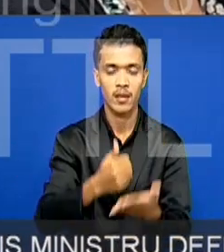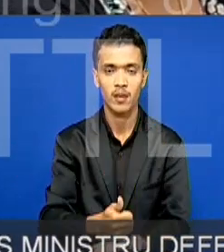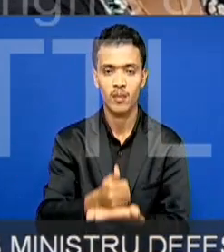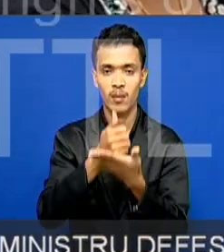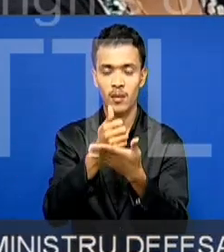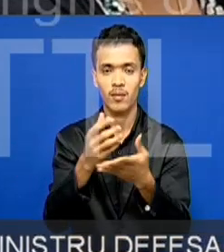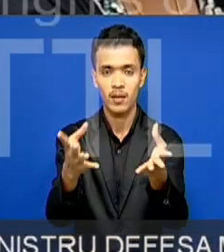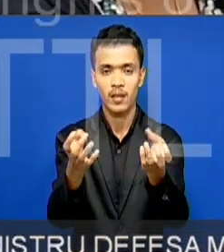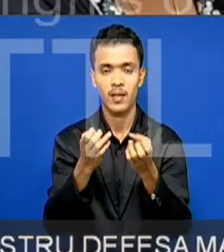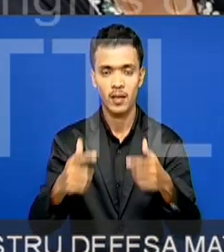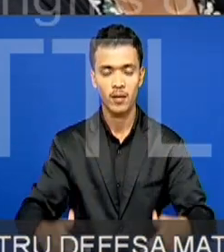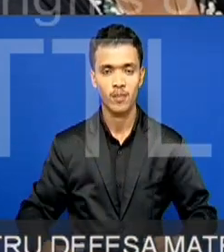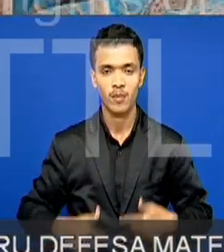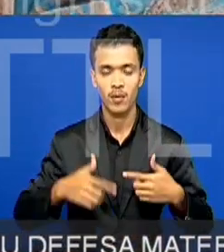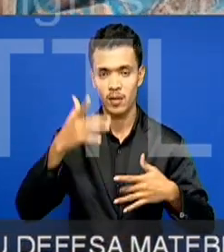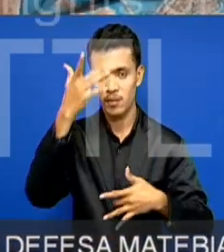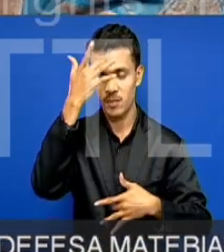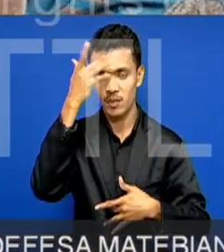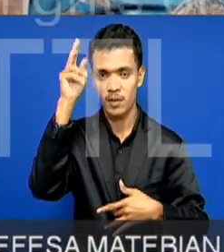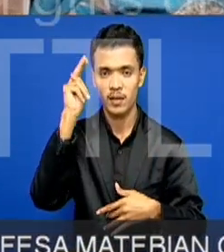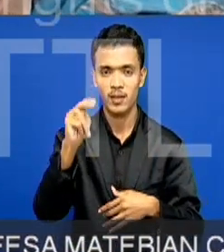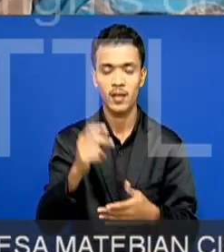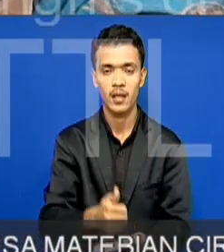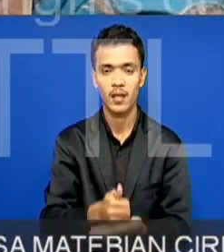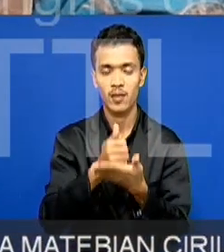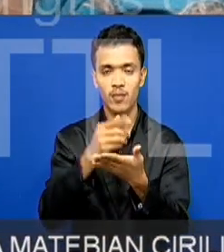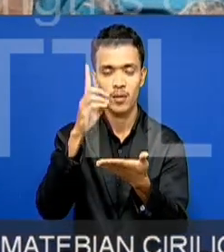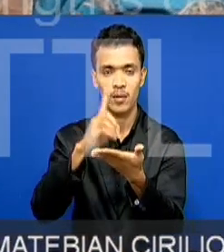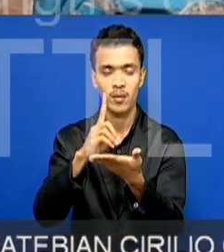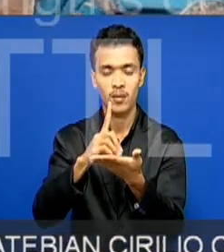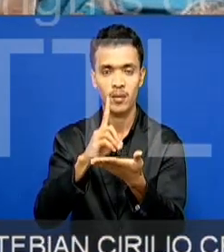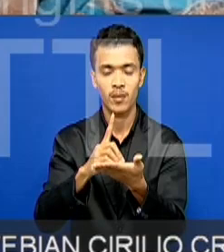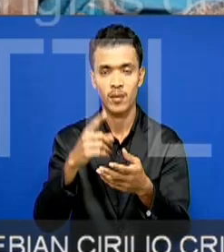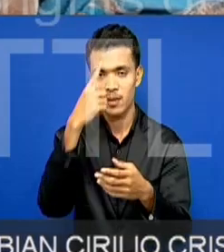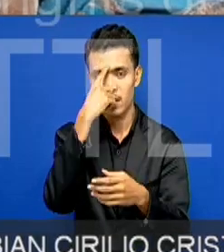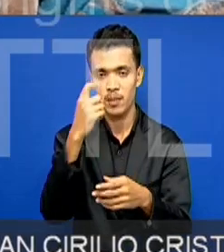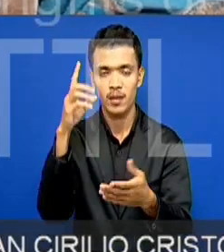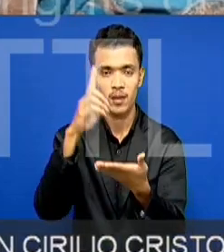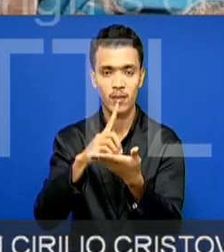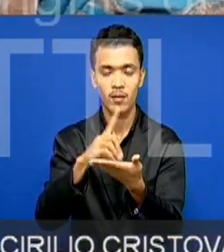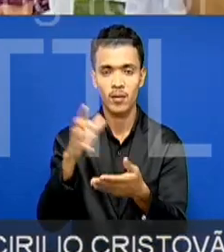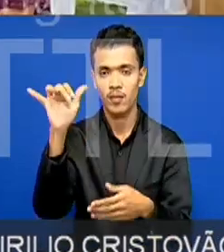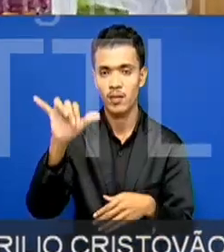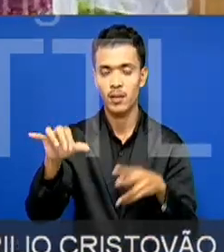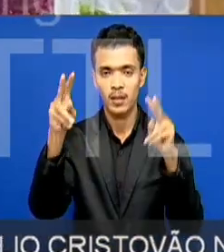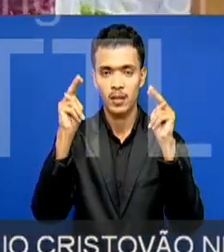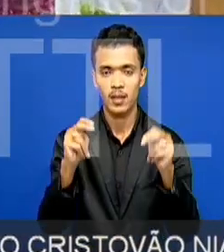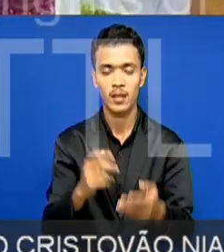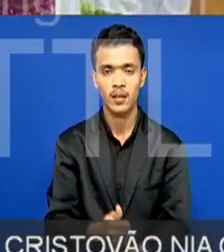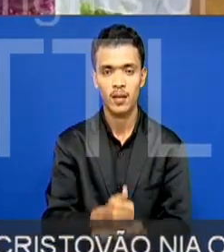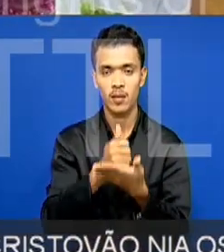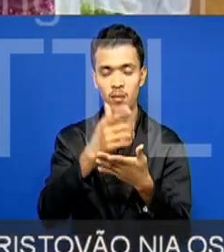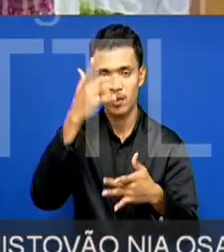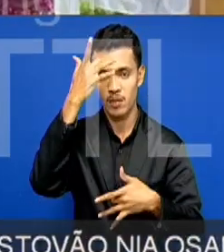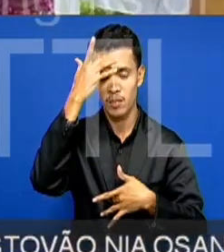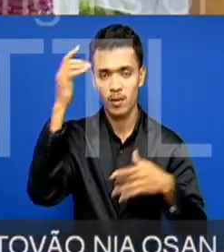reforça vontade moris paciente nyan, mag atendimento si medico no Pesoál Saúde, tamba ne Pesoál Saúde sira tenka servi no atende paciente